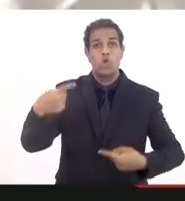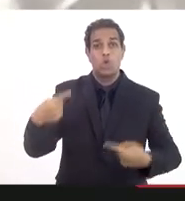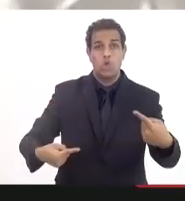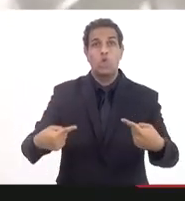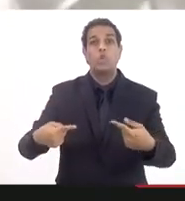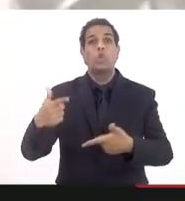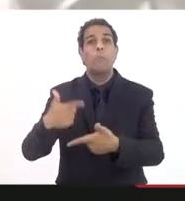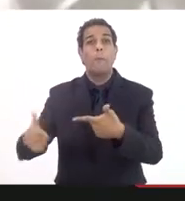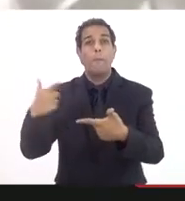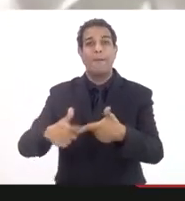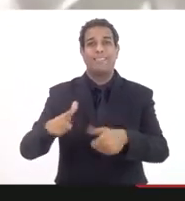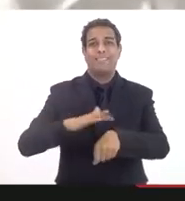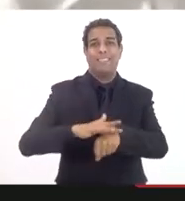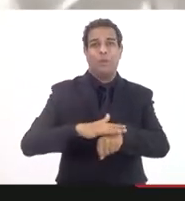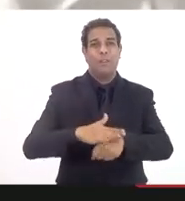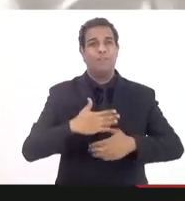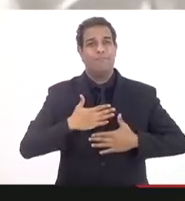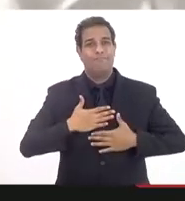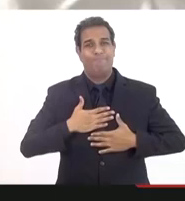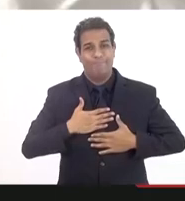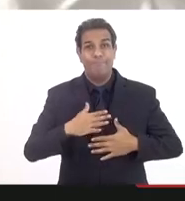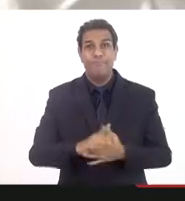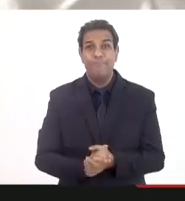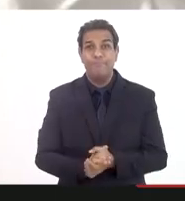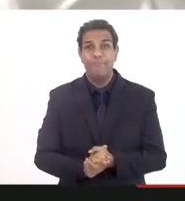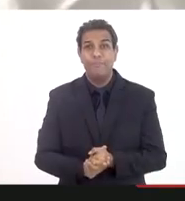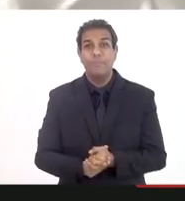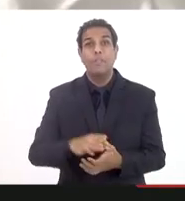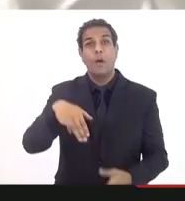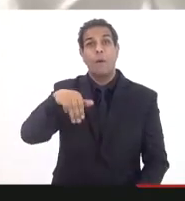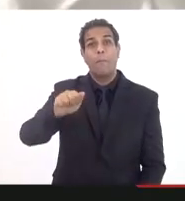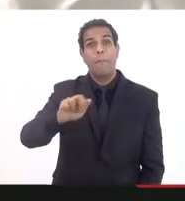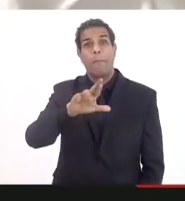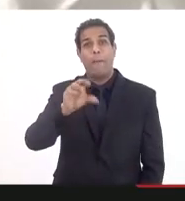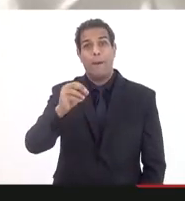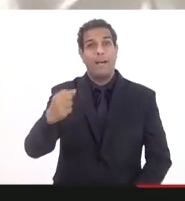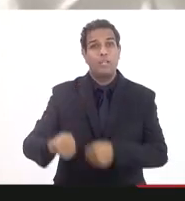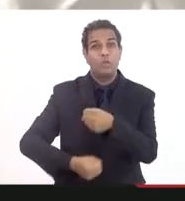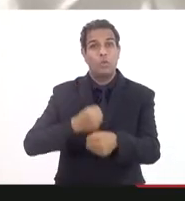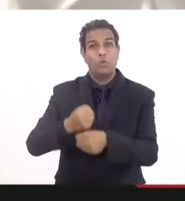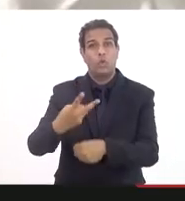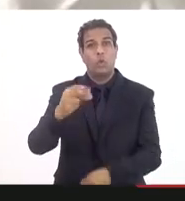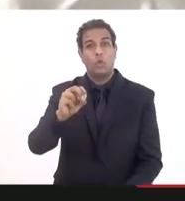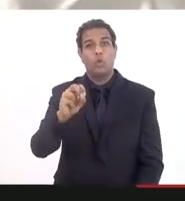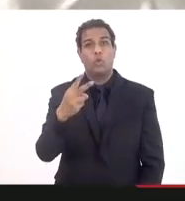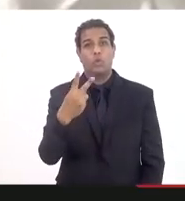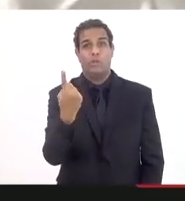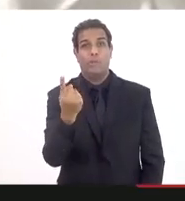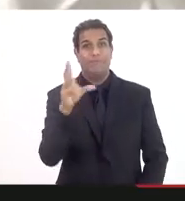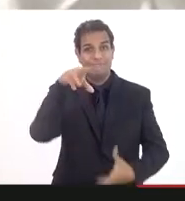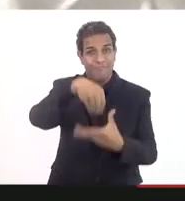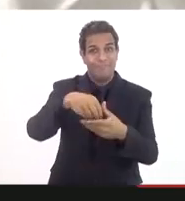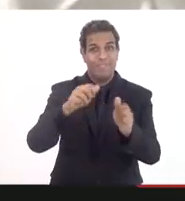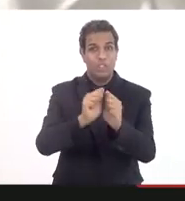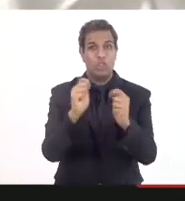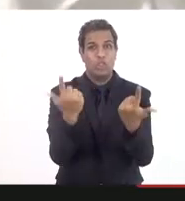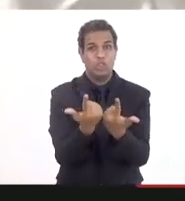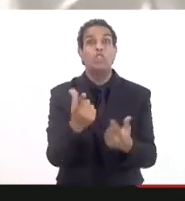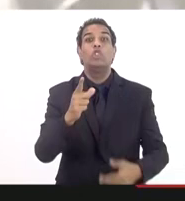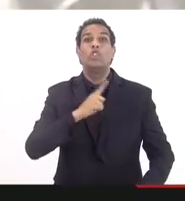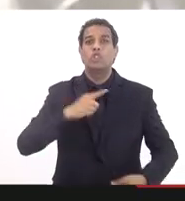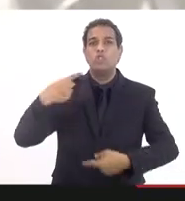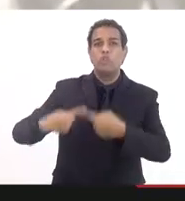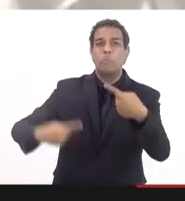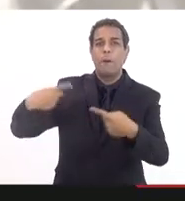da tuberculose. Lembrar que em março de 2021, a Assembleia Legislativa, atendendo a uma demanda